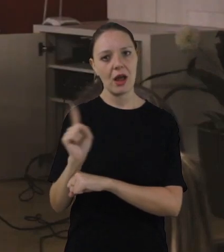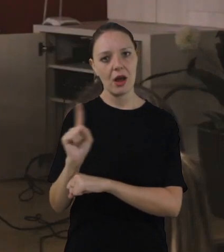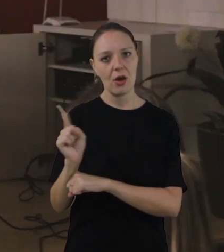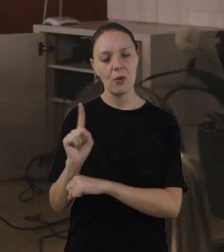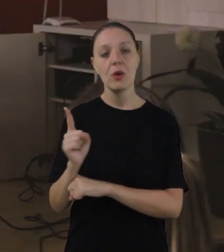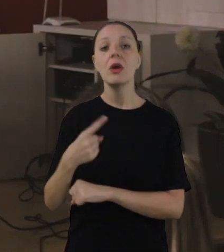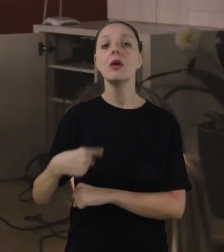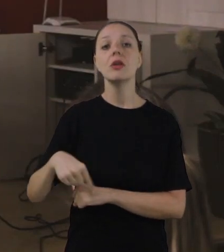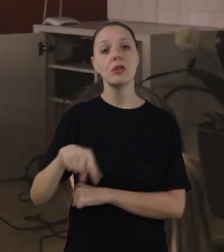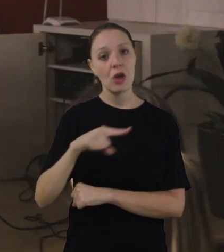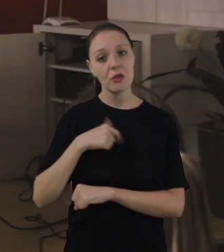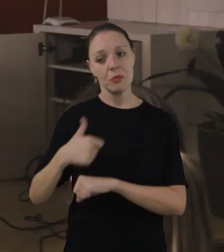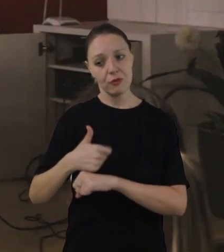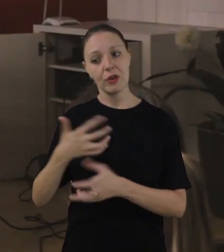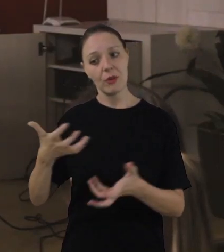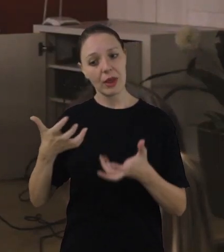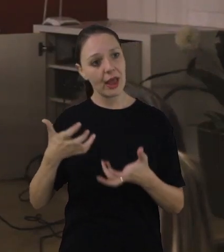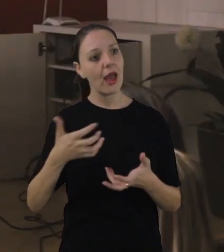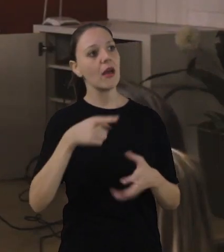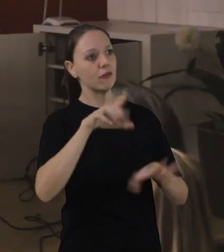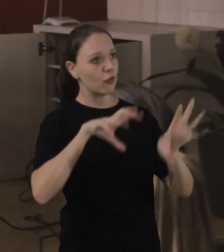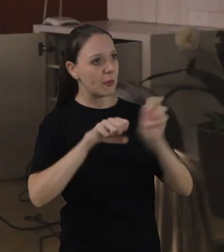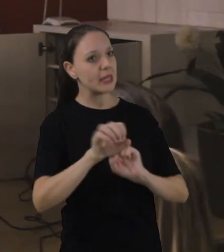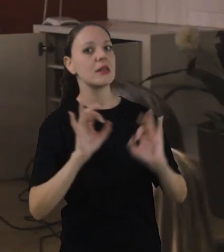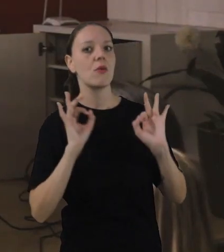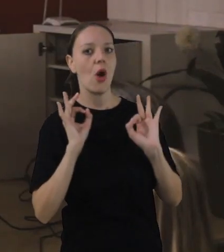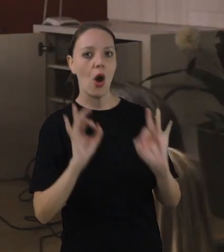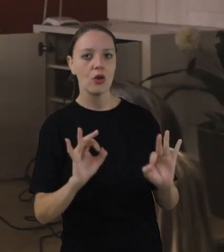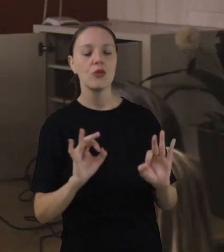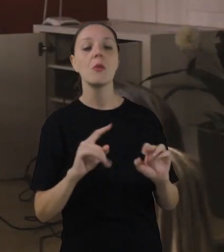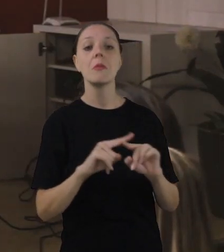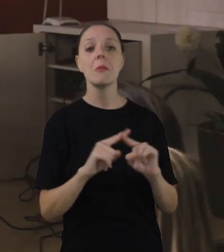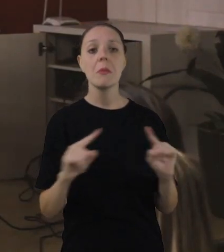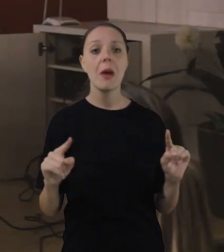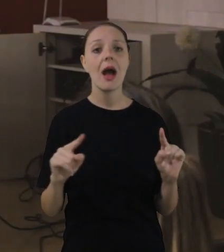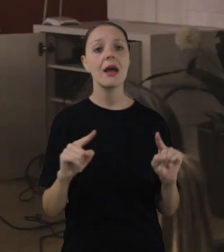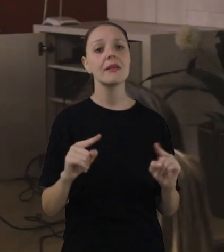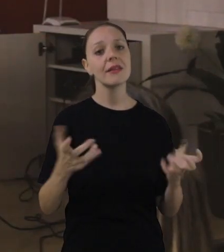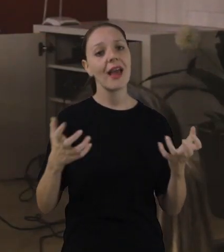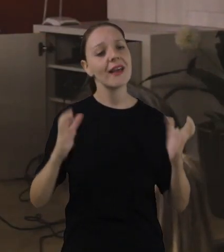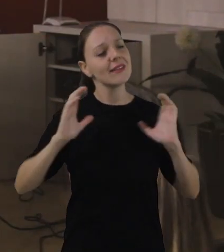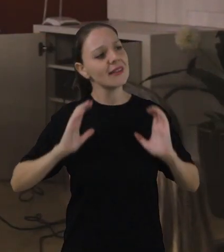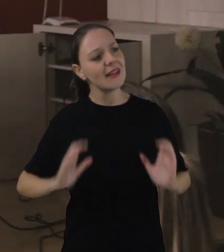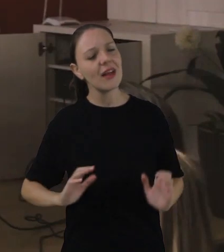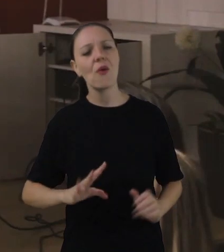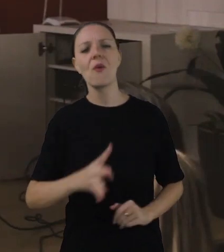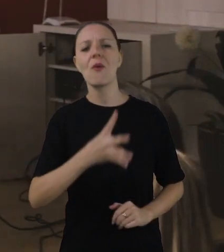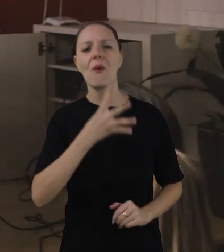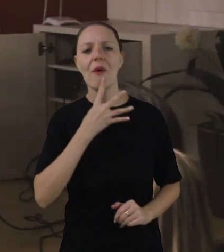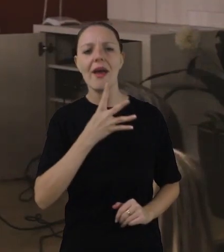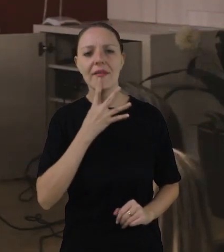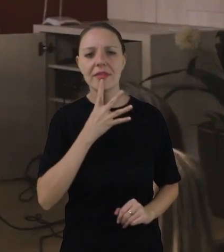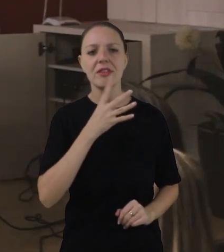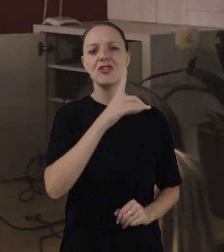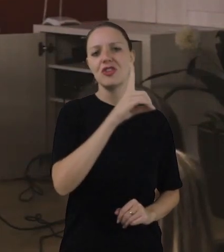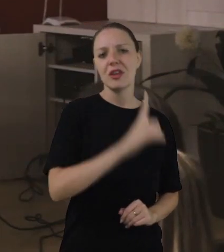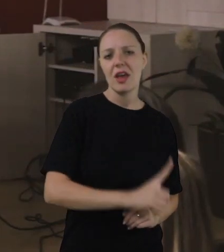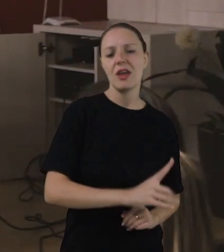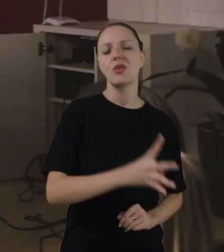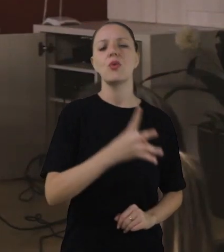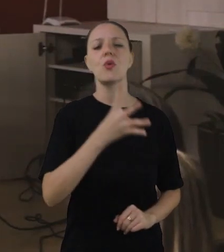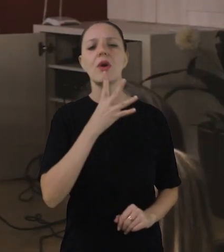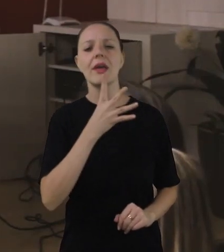recebe pessoas mais preparadas, sim, mas cidadãos conscientes dos seus direitos, dos seus deveres, das suas obrigações também.